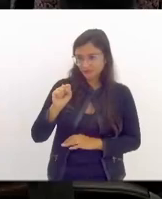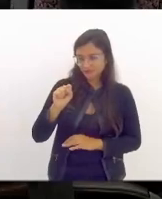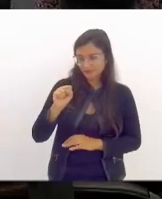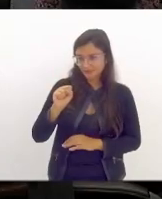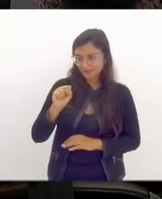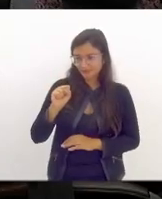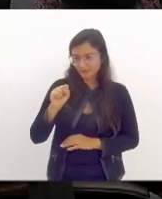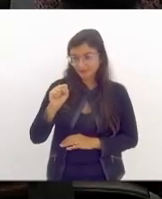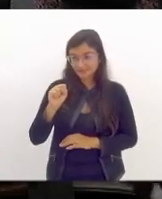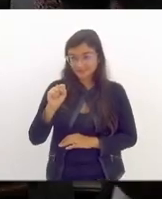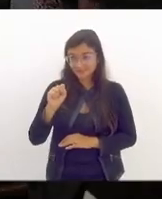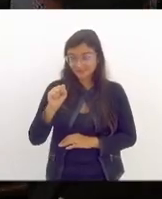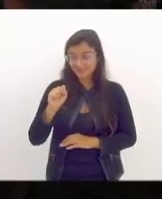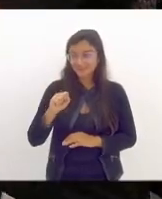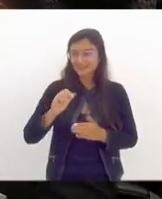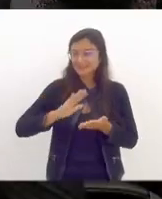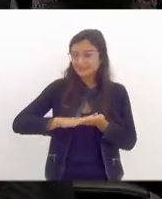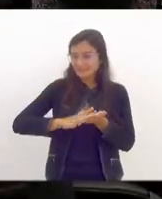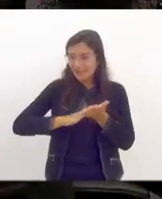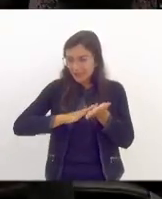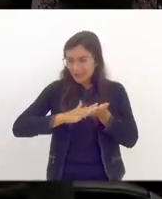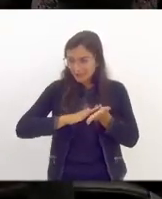empodera samba